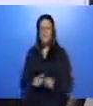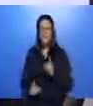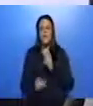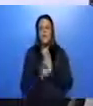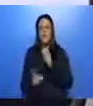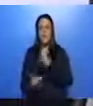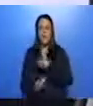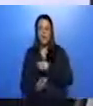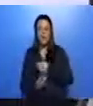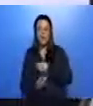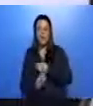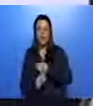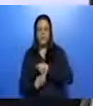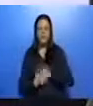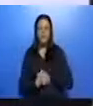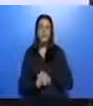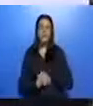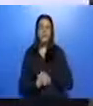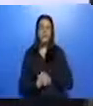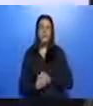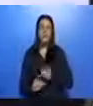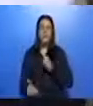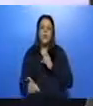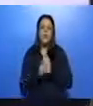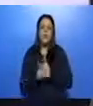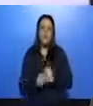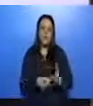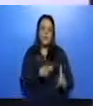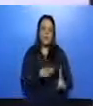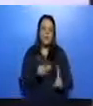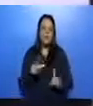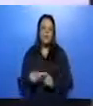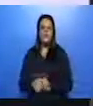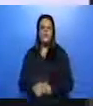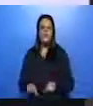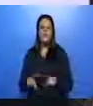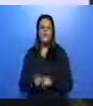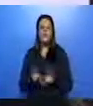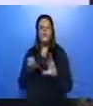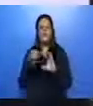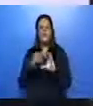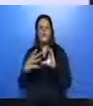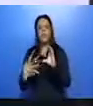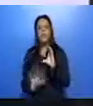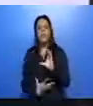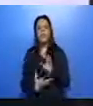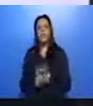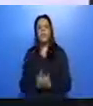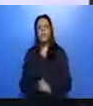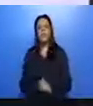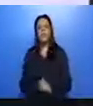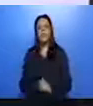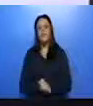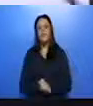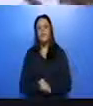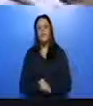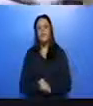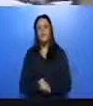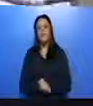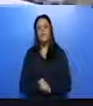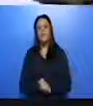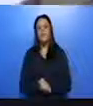determinada oração, encontrar o sujeito e fazer a classificação. mas não é um bicho de sete cabeças. Dá